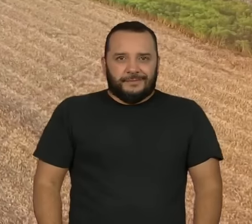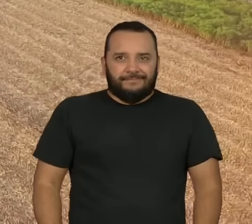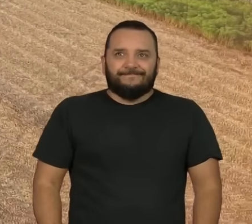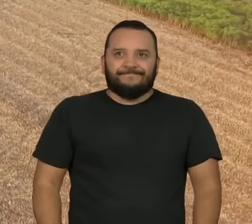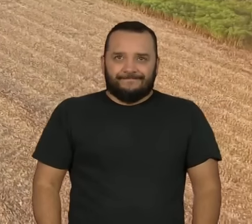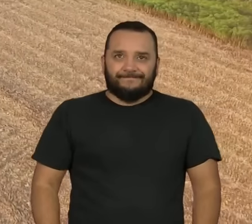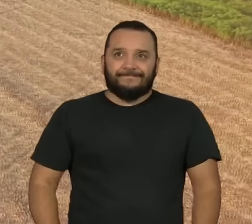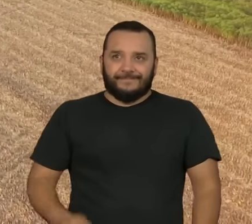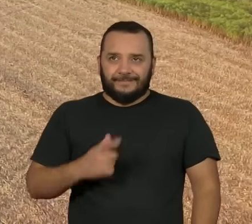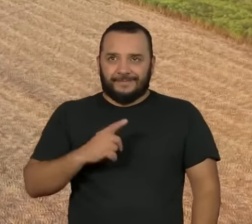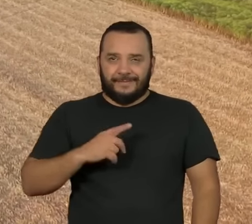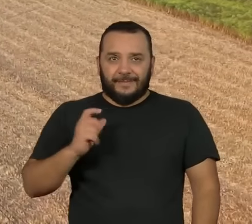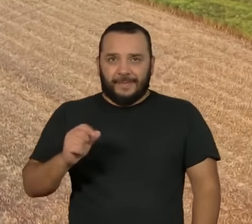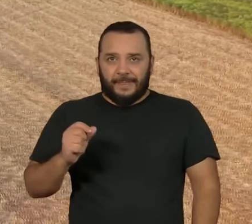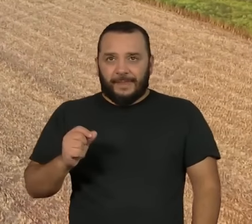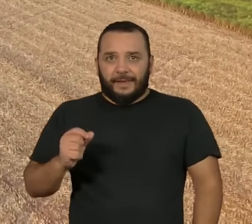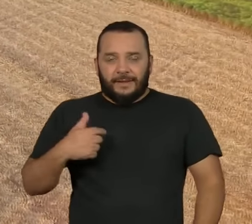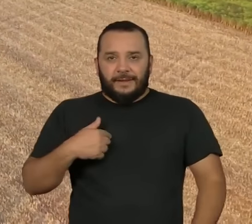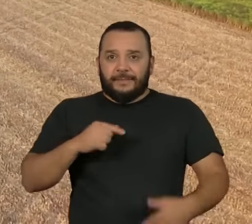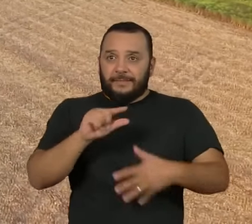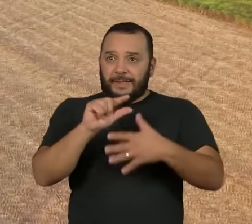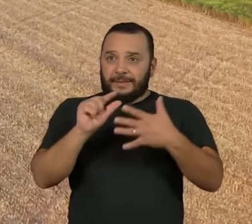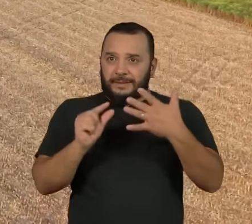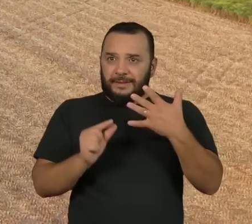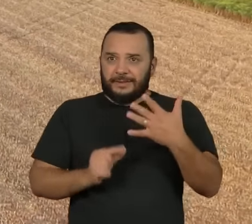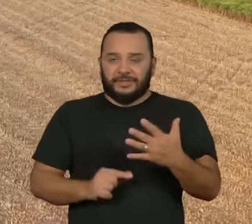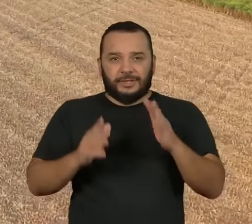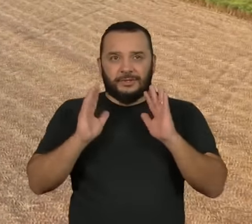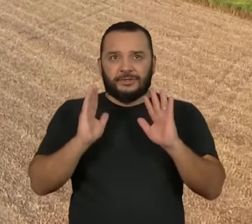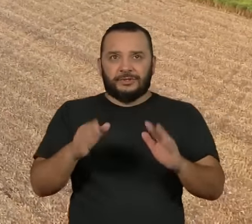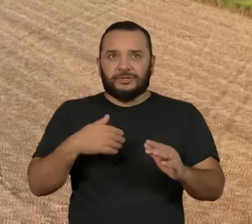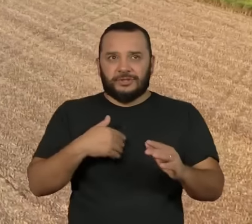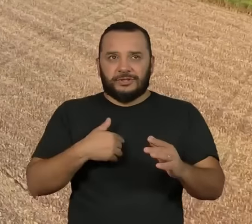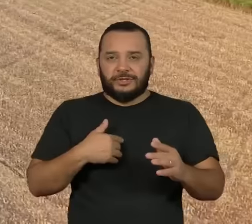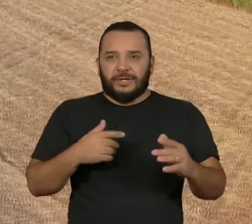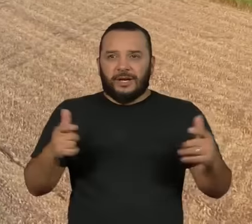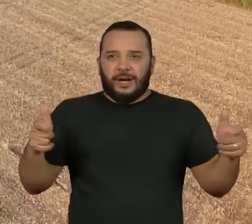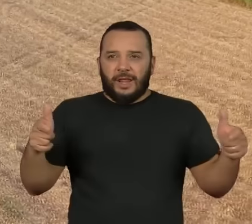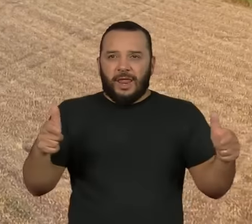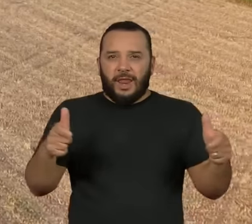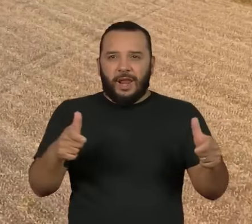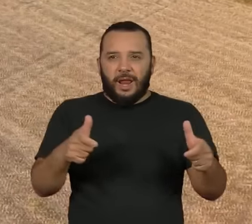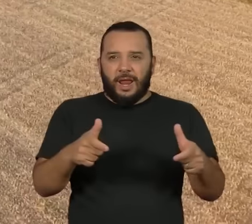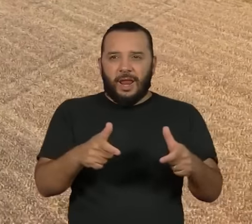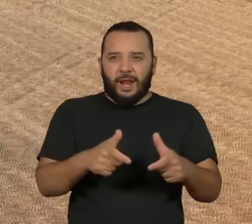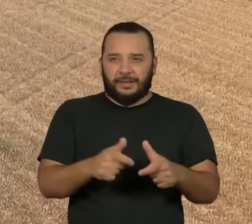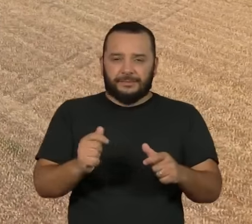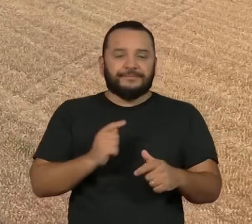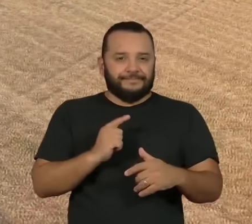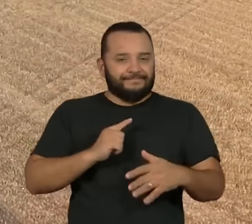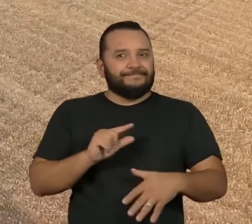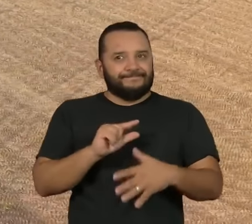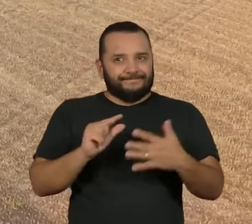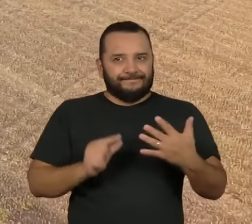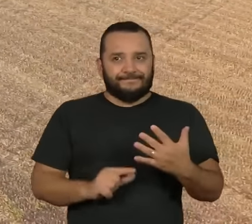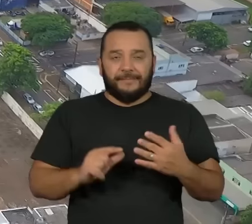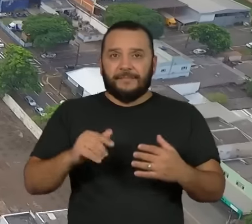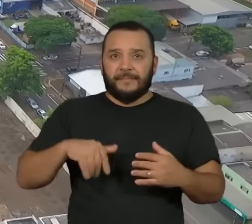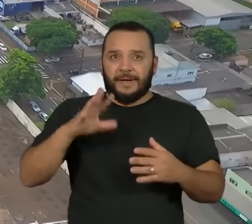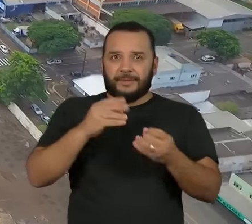Entre esses dois remanescentes, a Mata Atlântica praticamente desapareceu. É um dos biomas mais ameaçados do